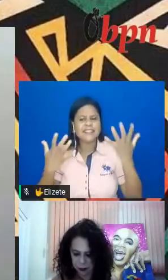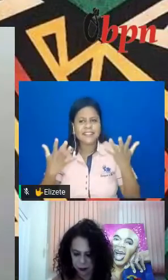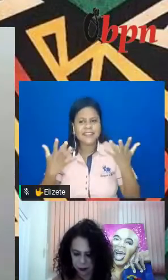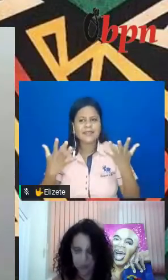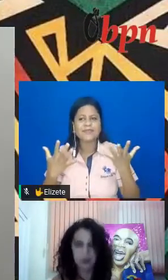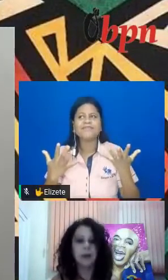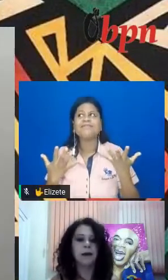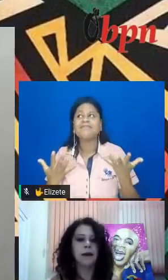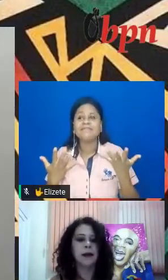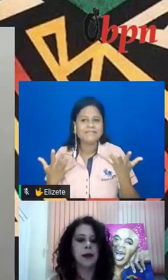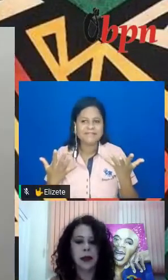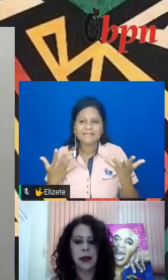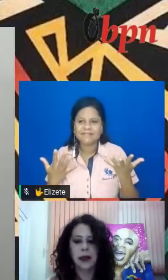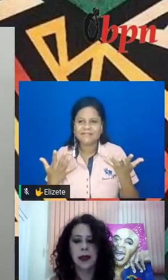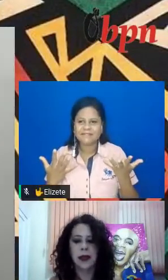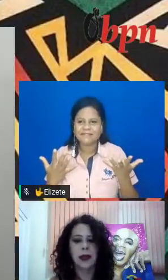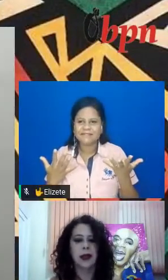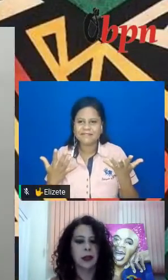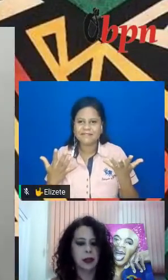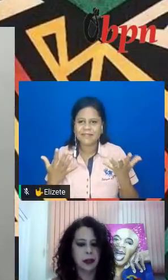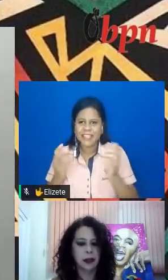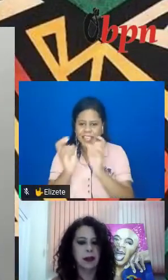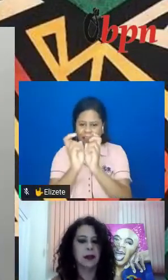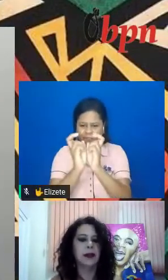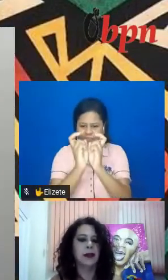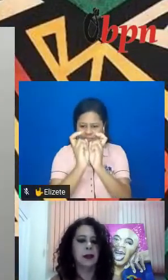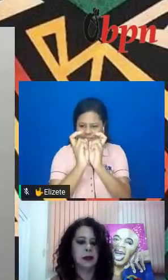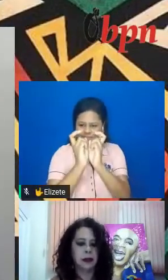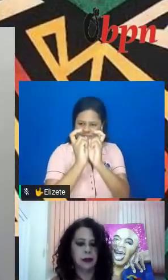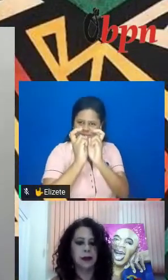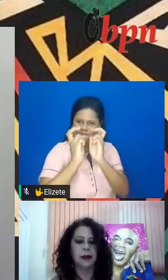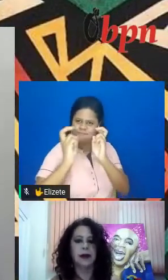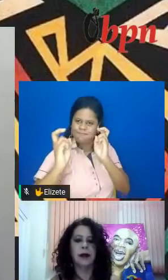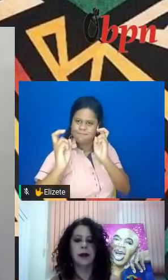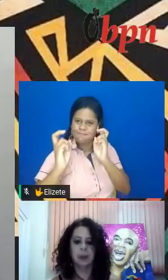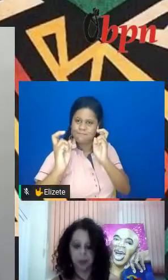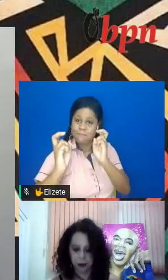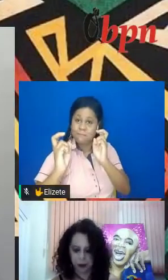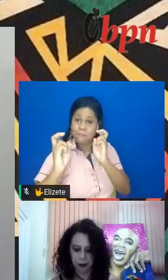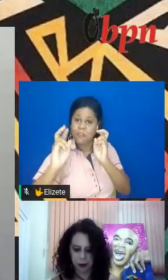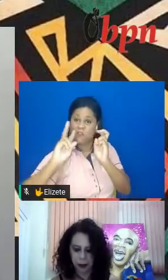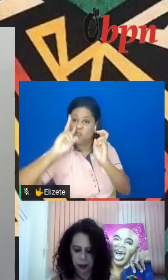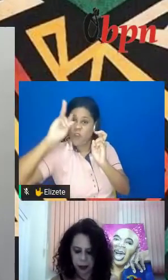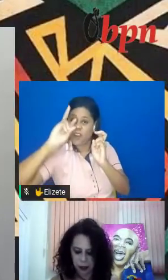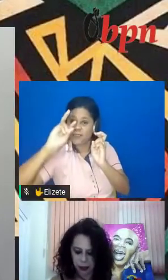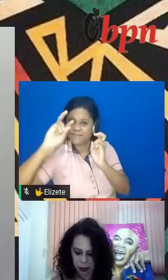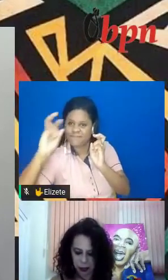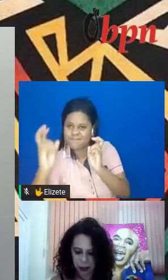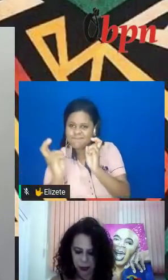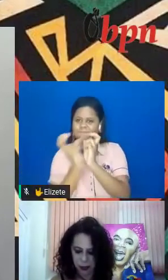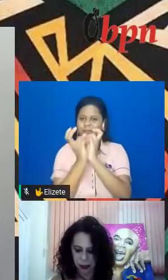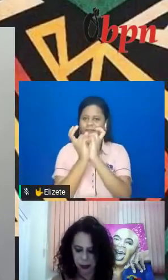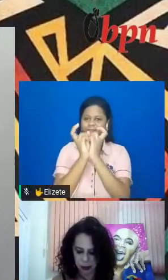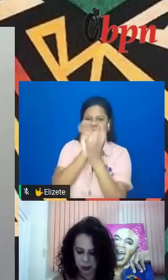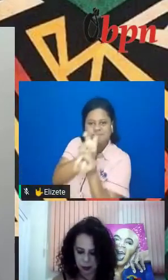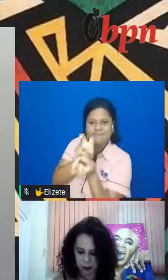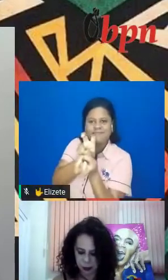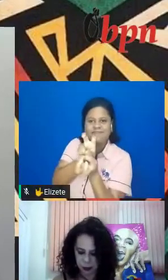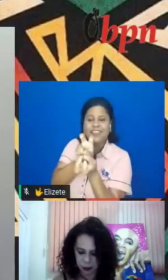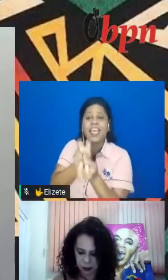qual momento que você tem que recuar para se fortalecer. E eu acho que esse momento é o momento em